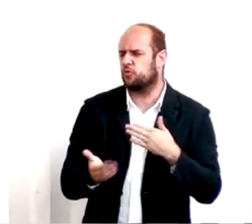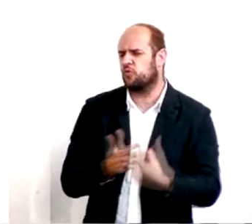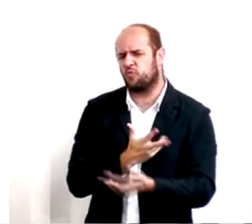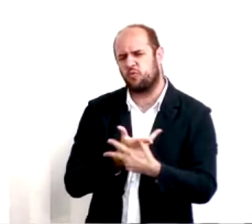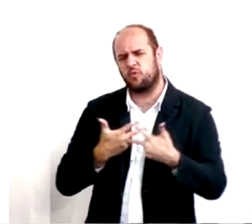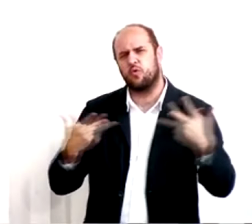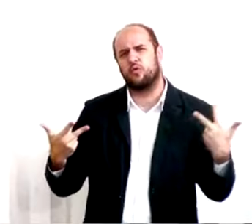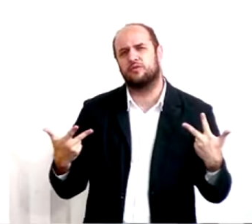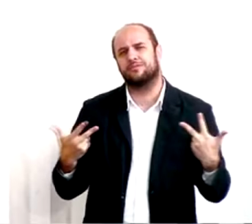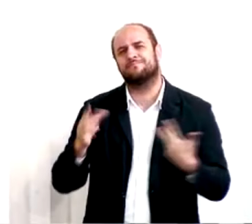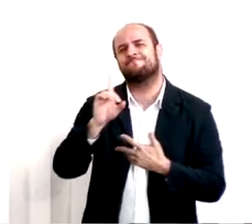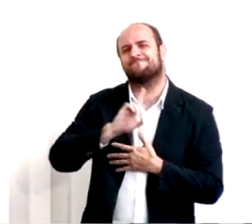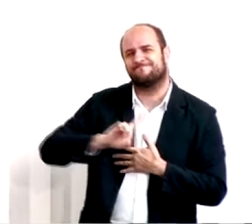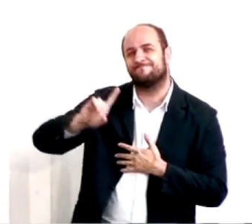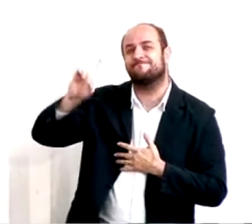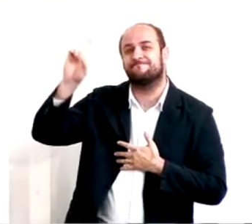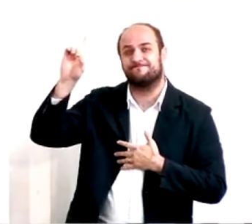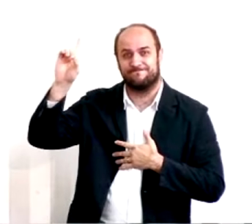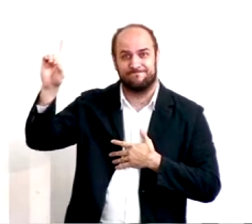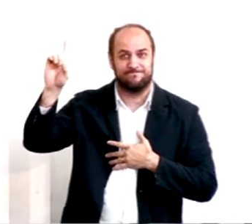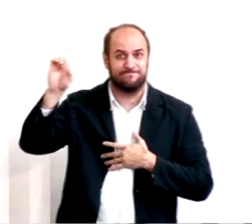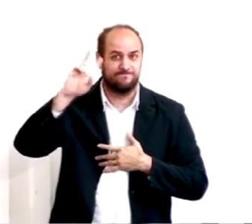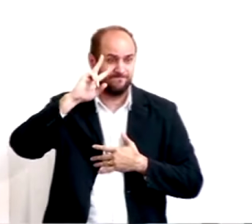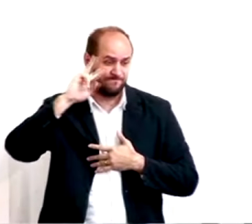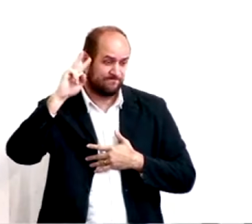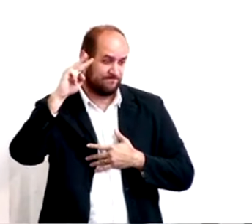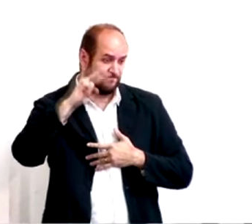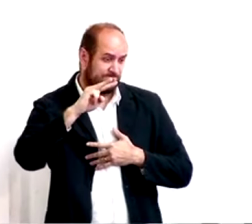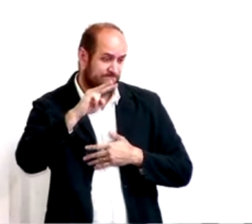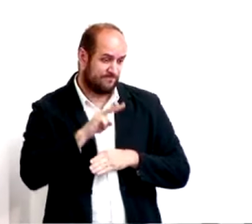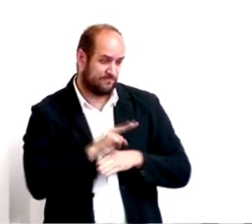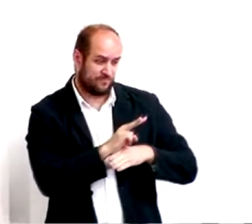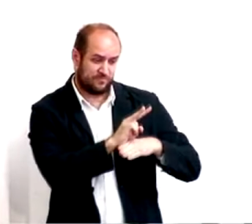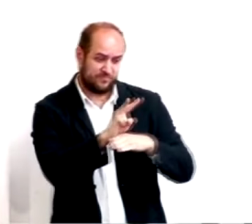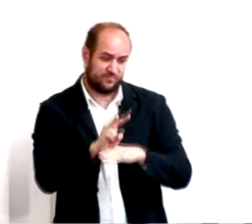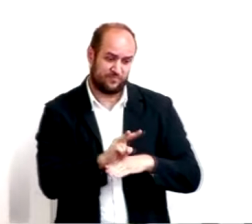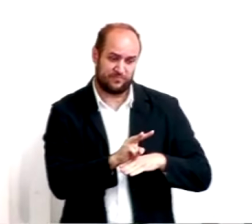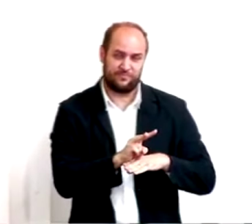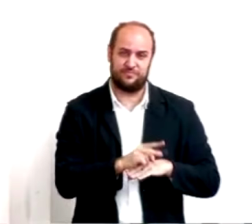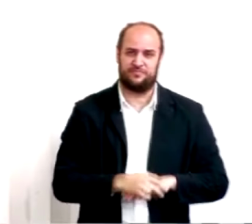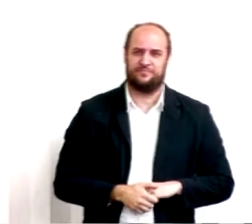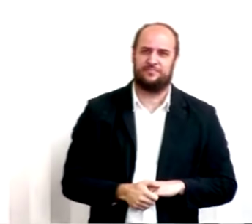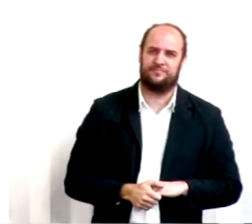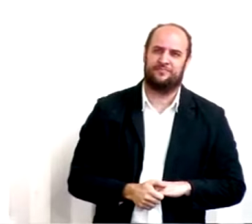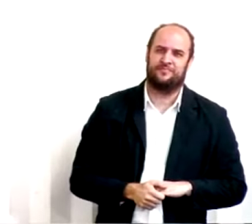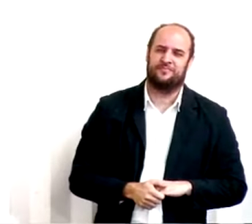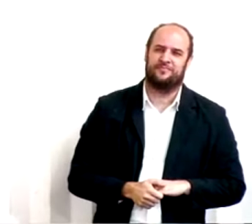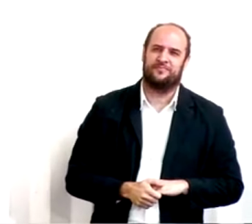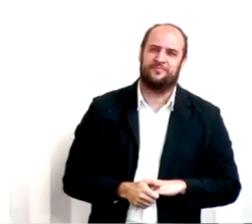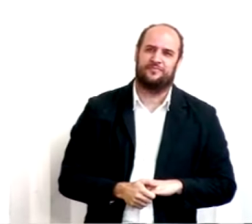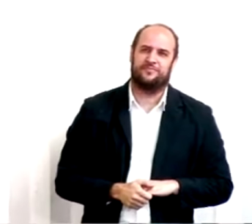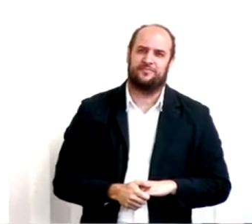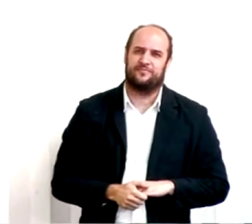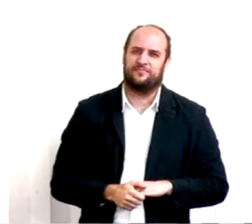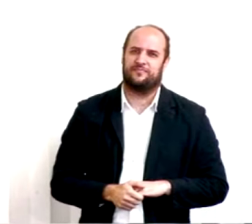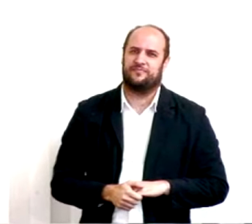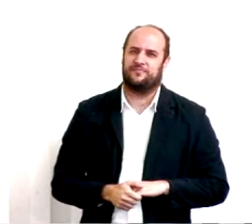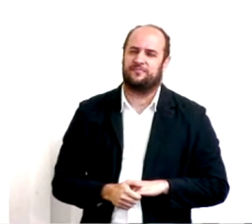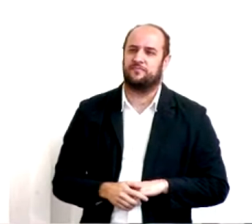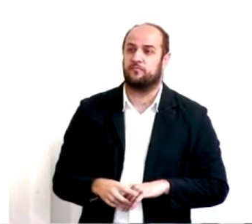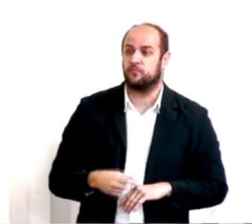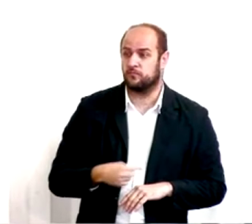coisa o senhor Deus espera a glória porque ela é dele e eu